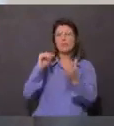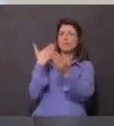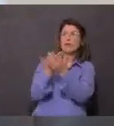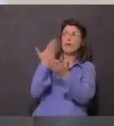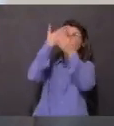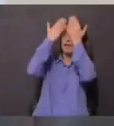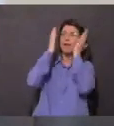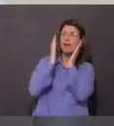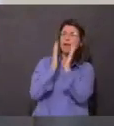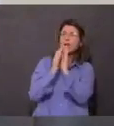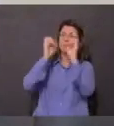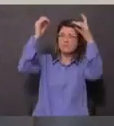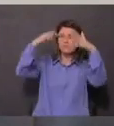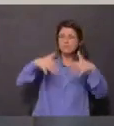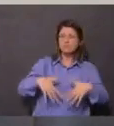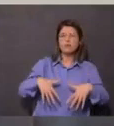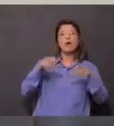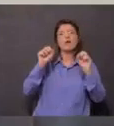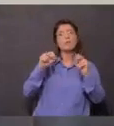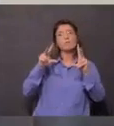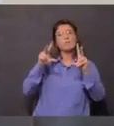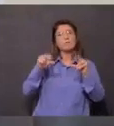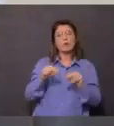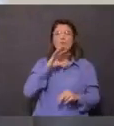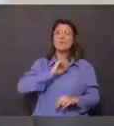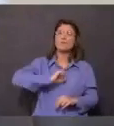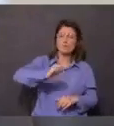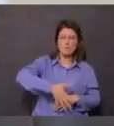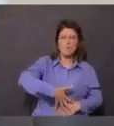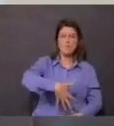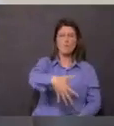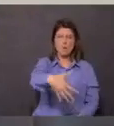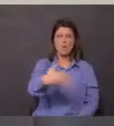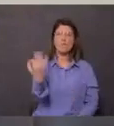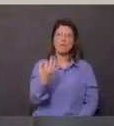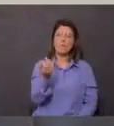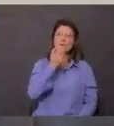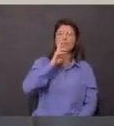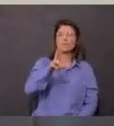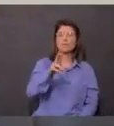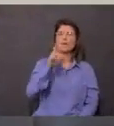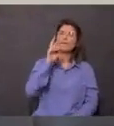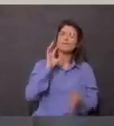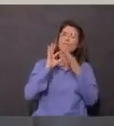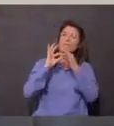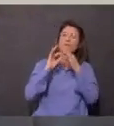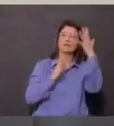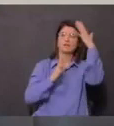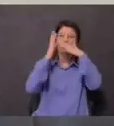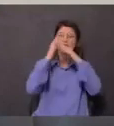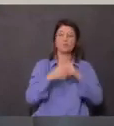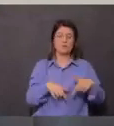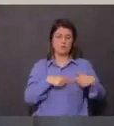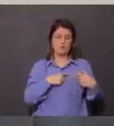conceber virginalmente o vosso Filho e de vos contemplar eternamente na visão celeste. Um